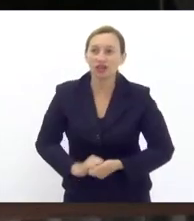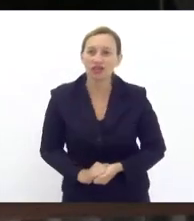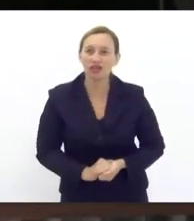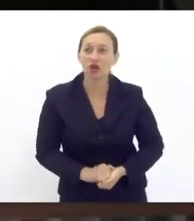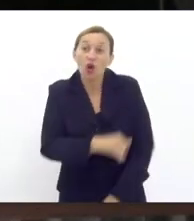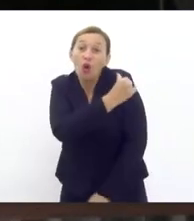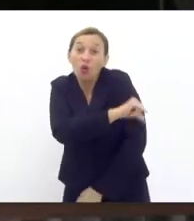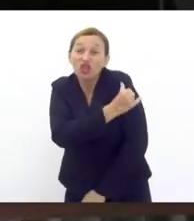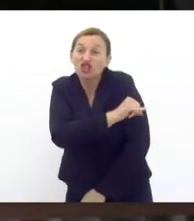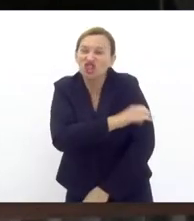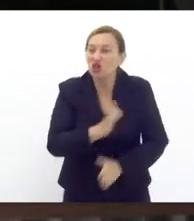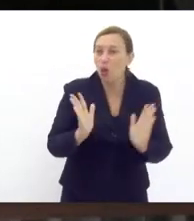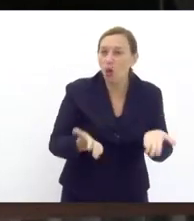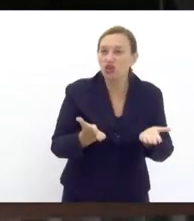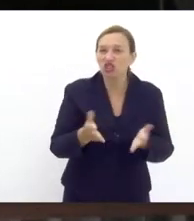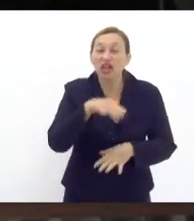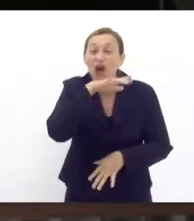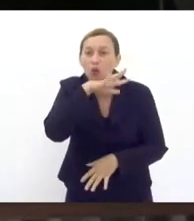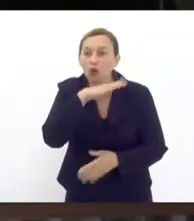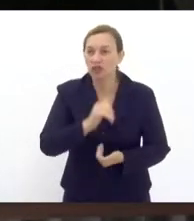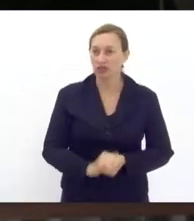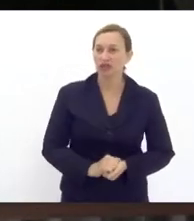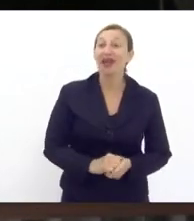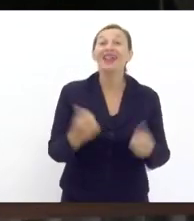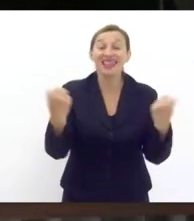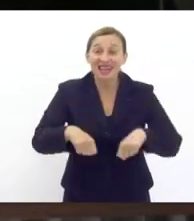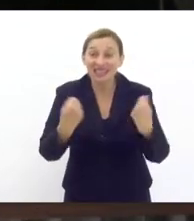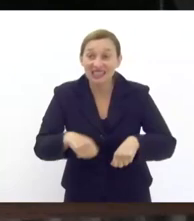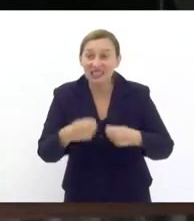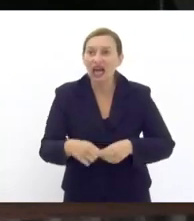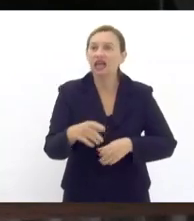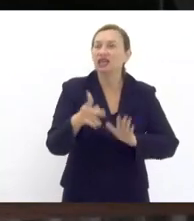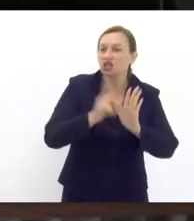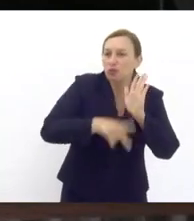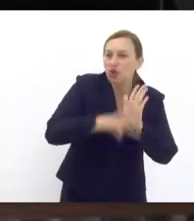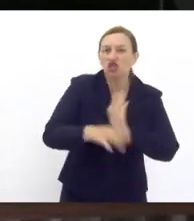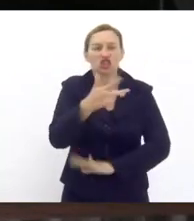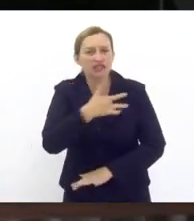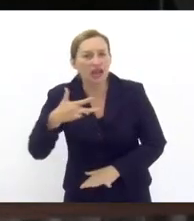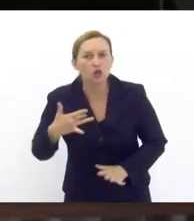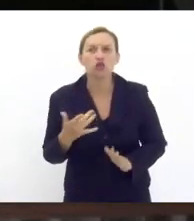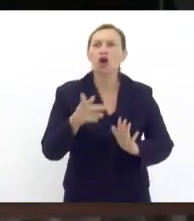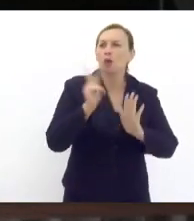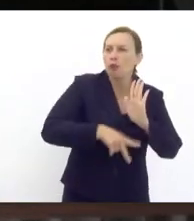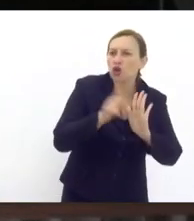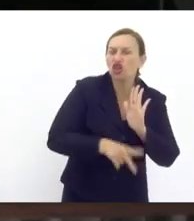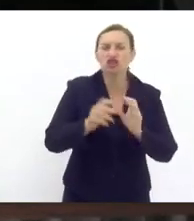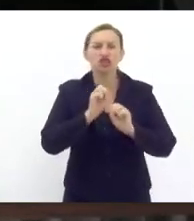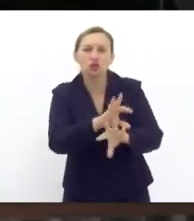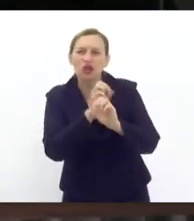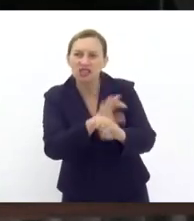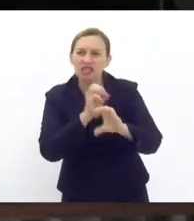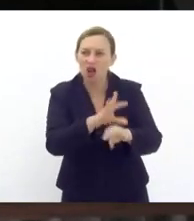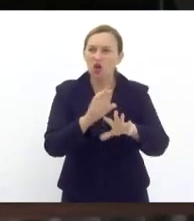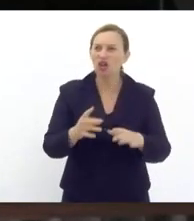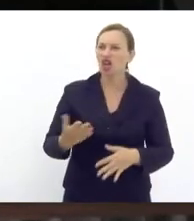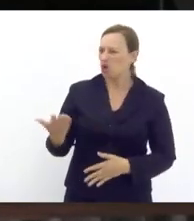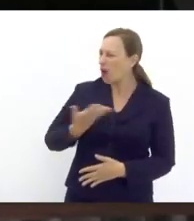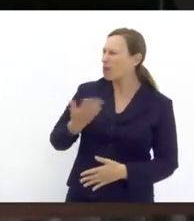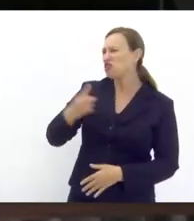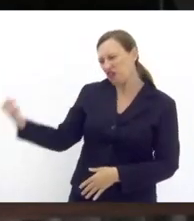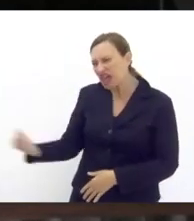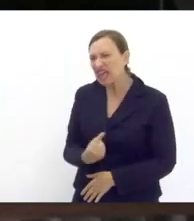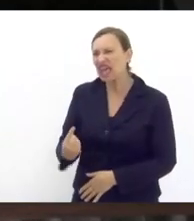Rio de Janeiro hoje está um caos. Tem a necessidade de projetos caros de saúde, de projetos caros de educação. E o colega vem aqui